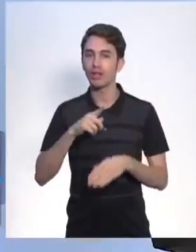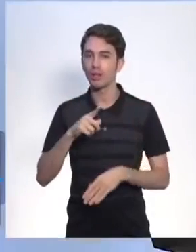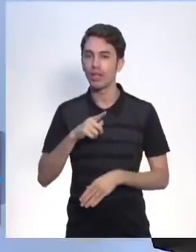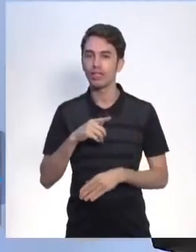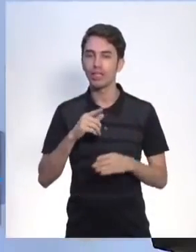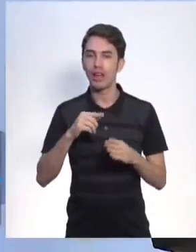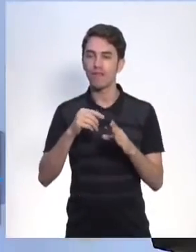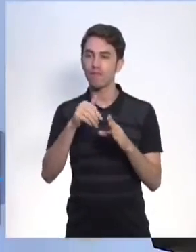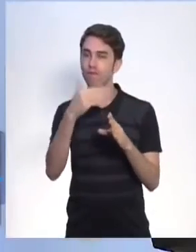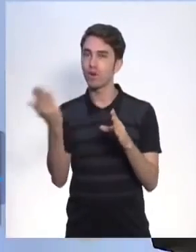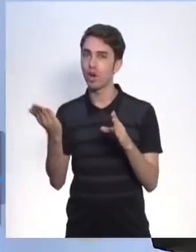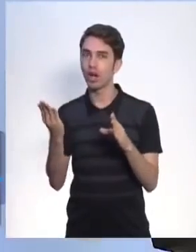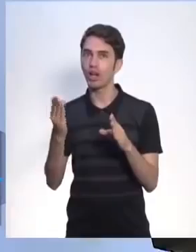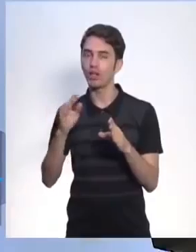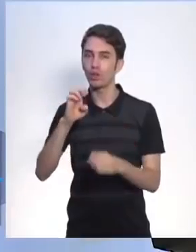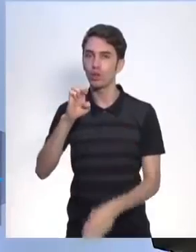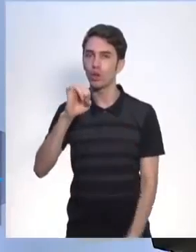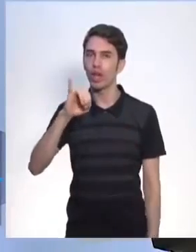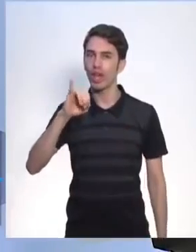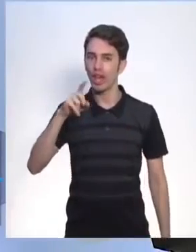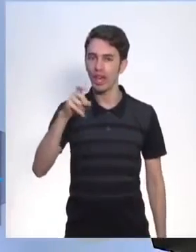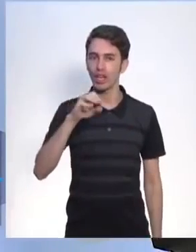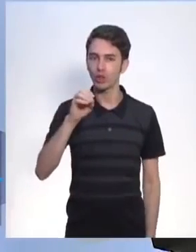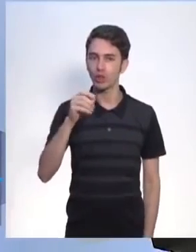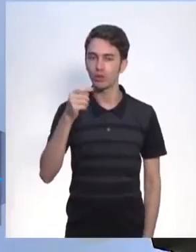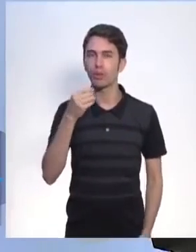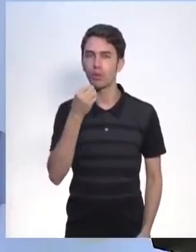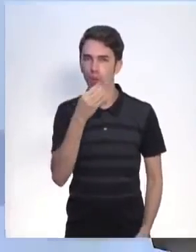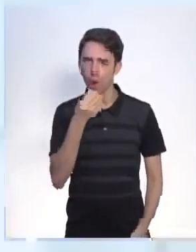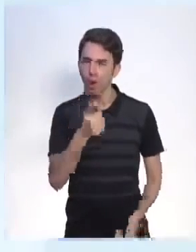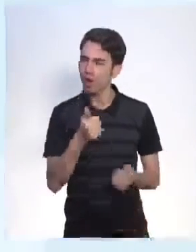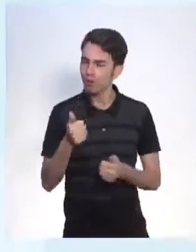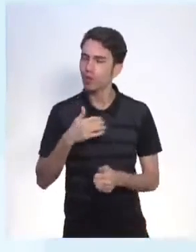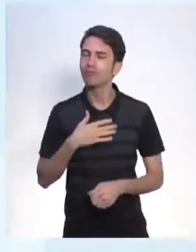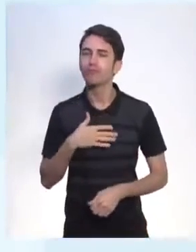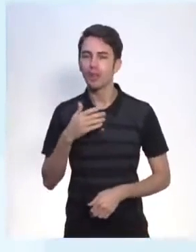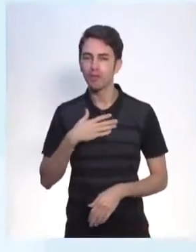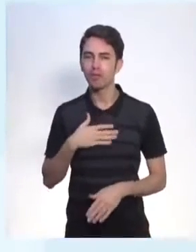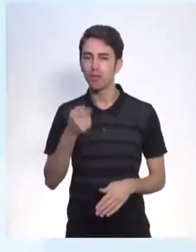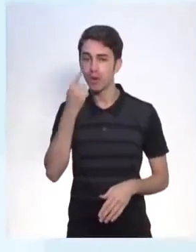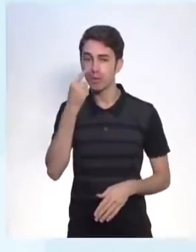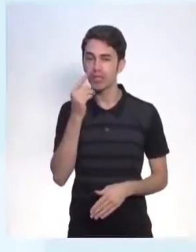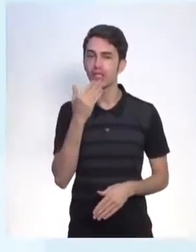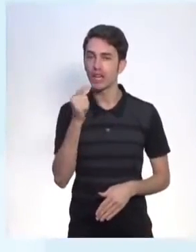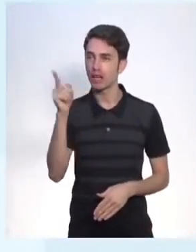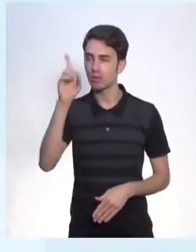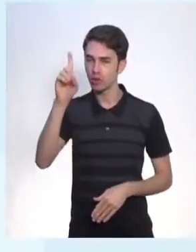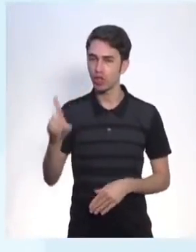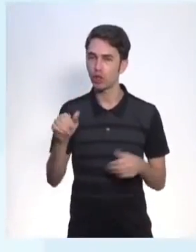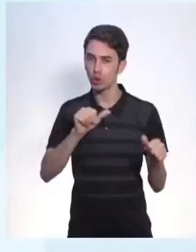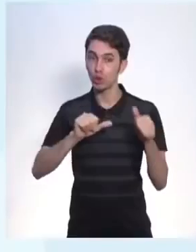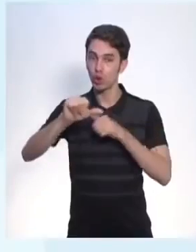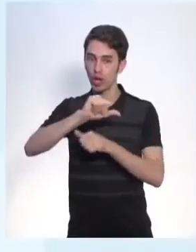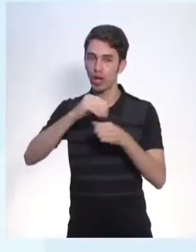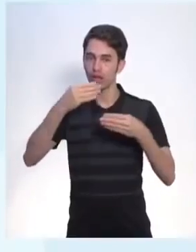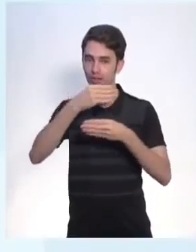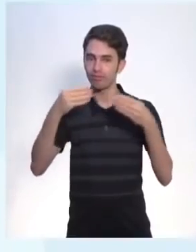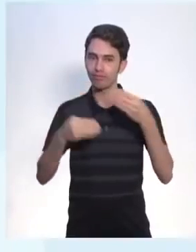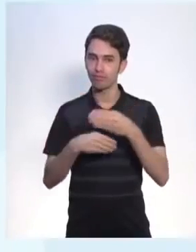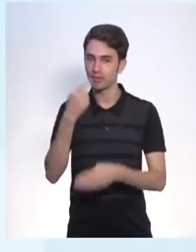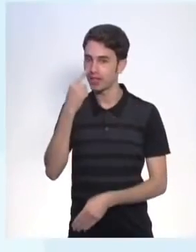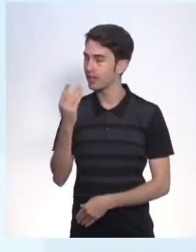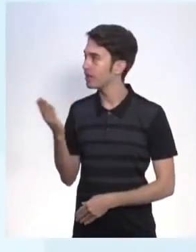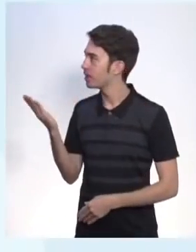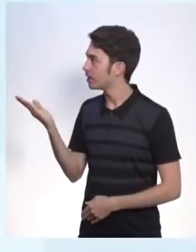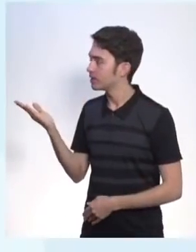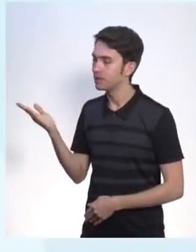Então, geralmente nós observamos aí, vou até pedir para o diretor colocar na telinha aí, por favor, que é o seguinte, quando ele não está no eixo, quando ele não